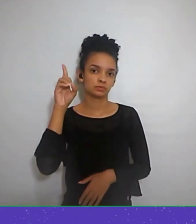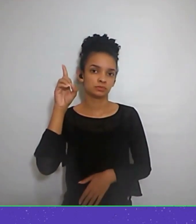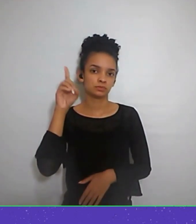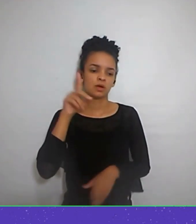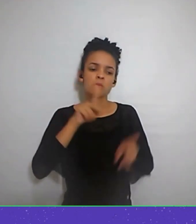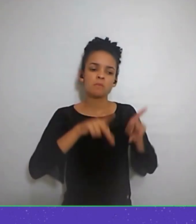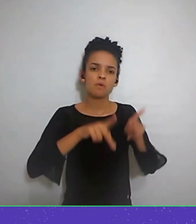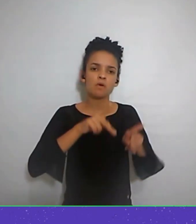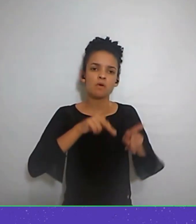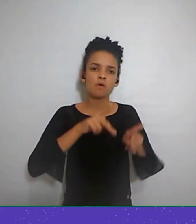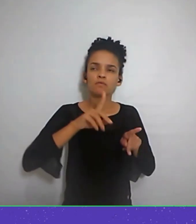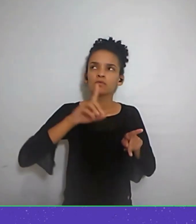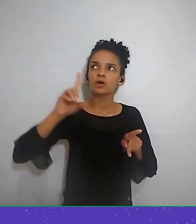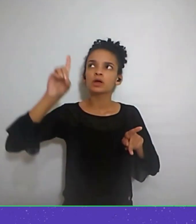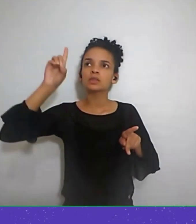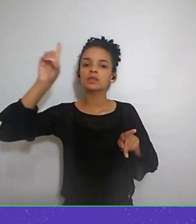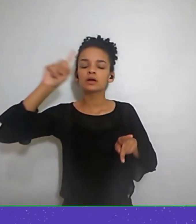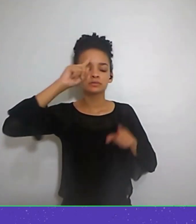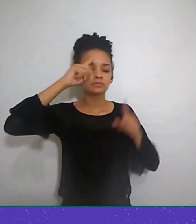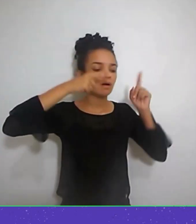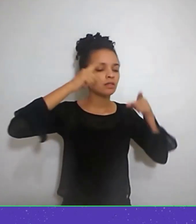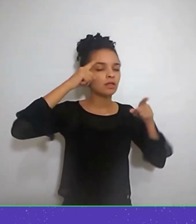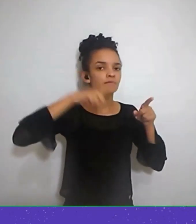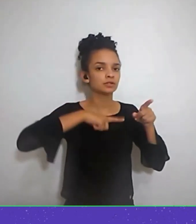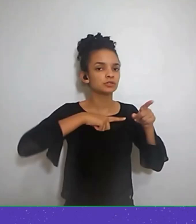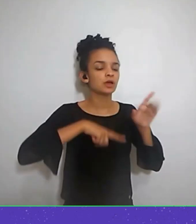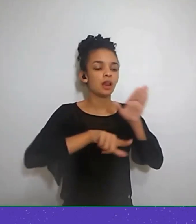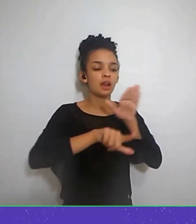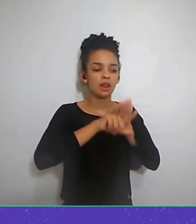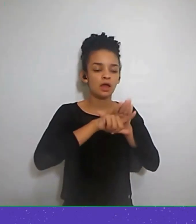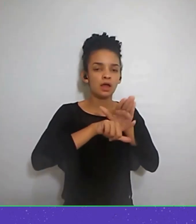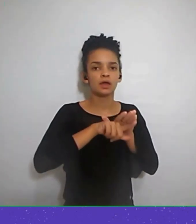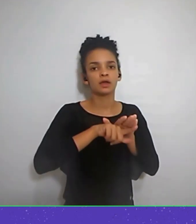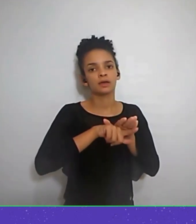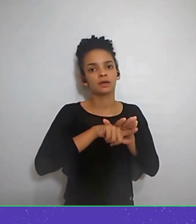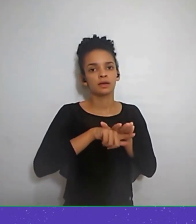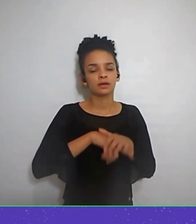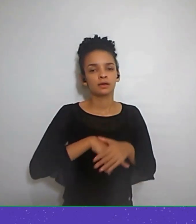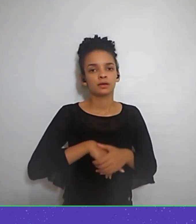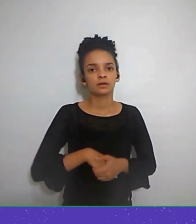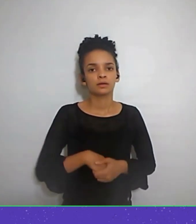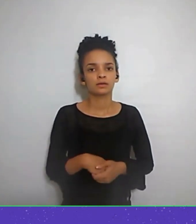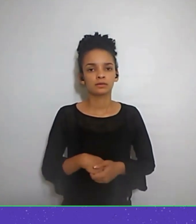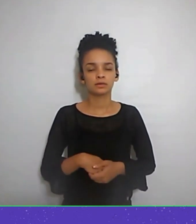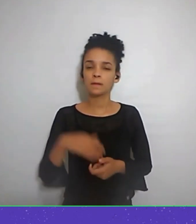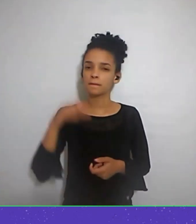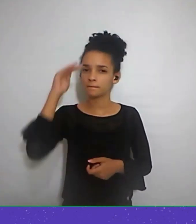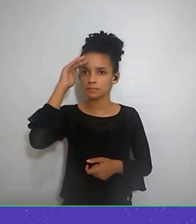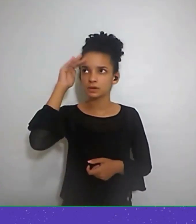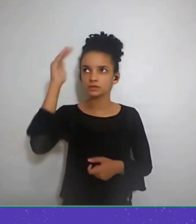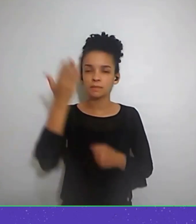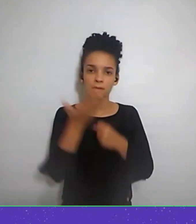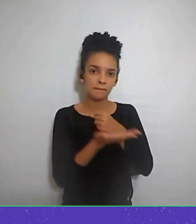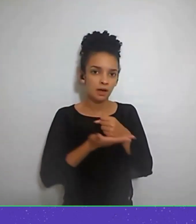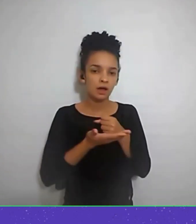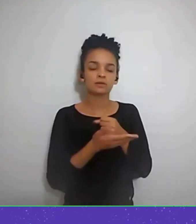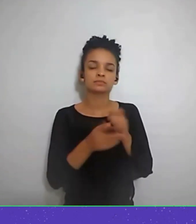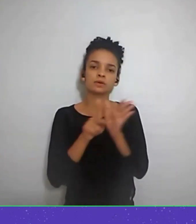Deus, pelos pensamentos de Deus, pelos princípios de Deus. Mas, irmãos, a época de